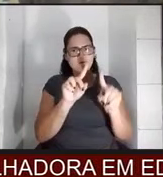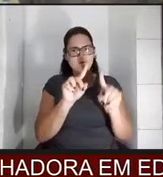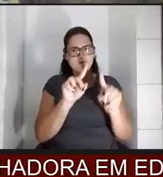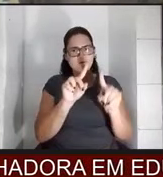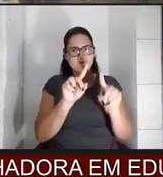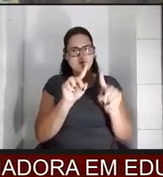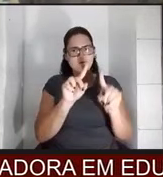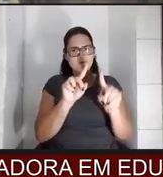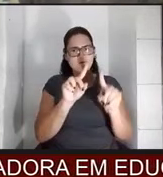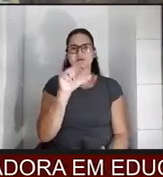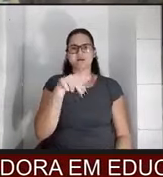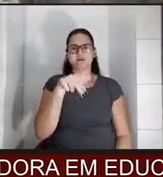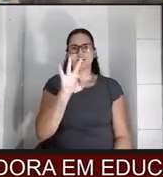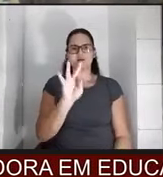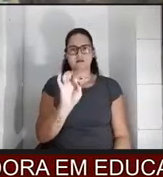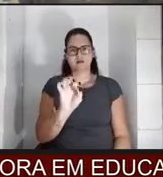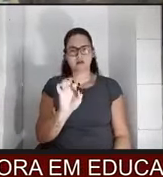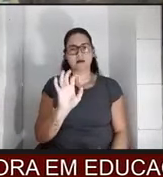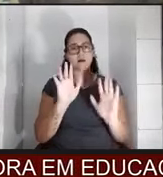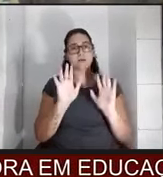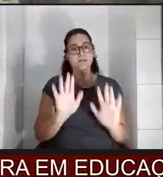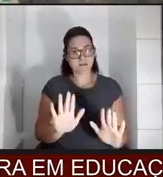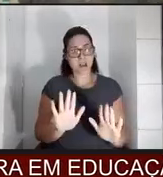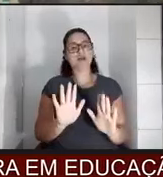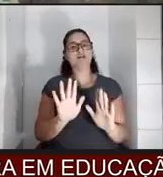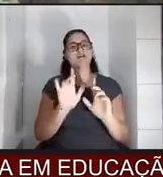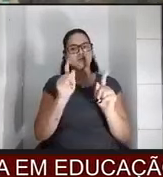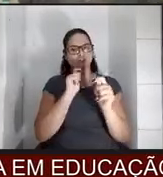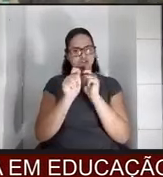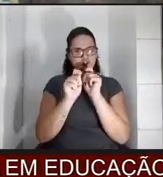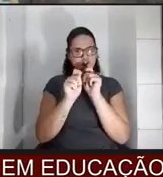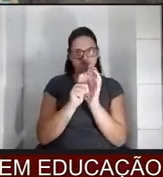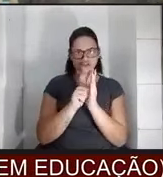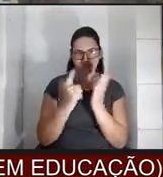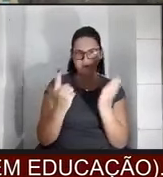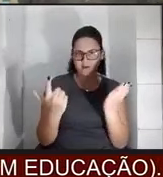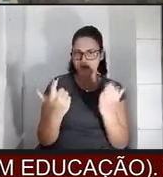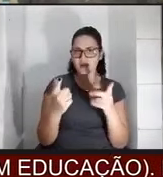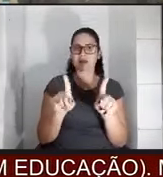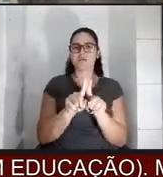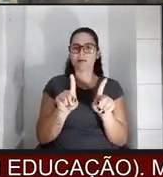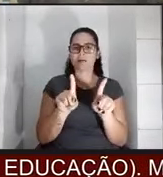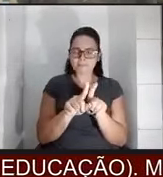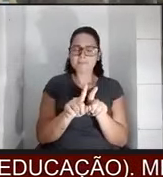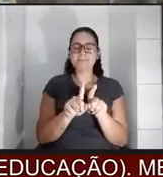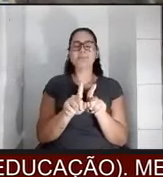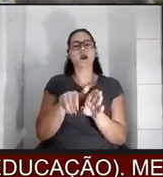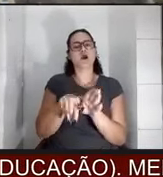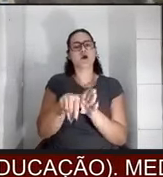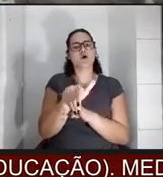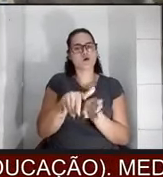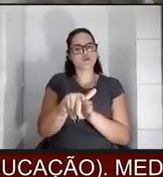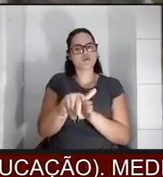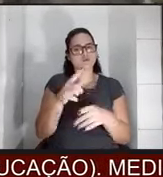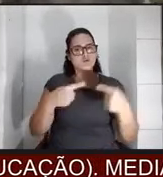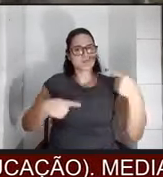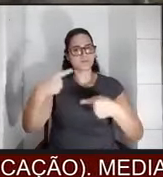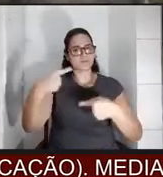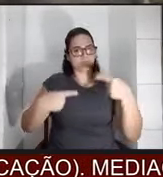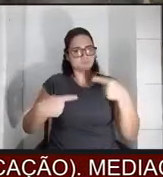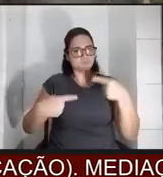O Marcelo é jornalista, ele é consultor político da